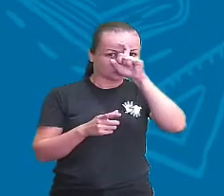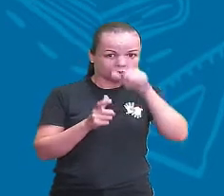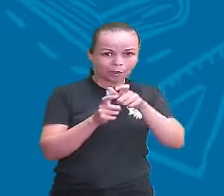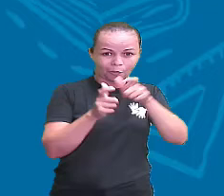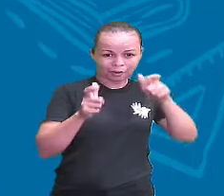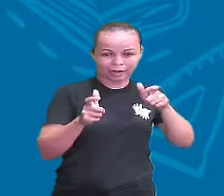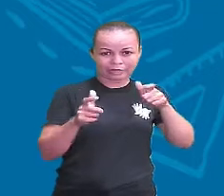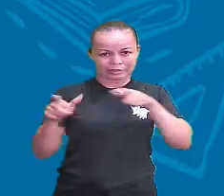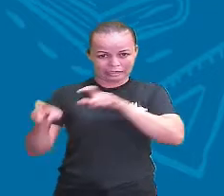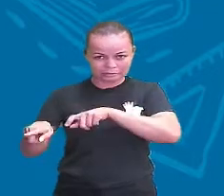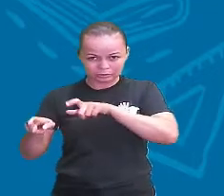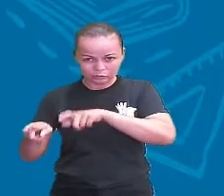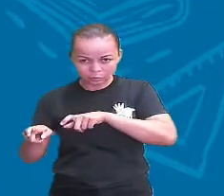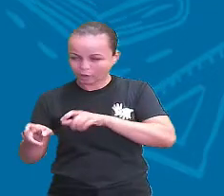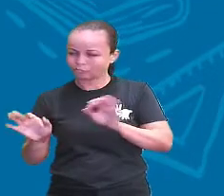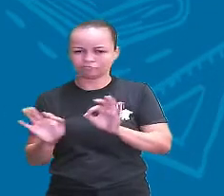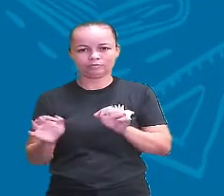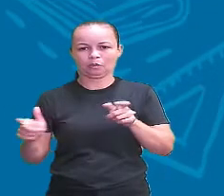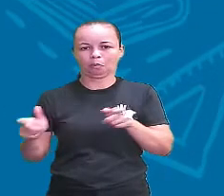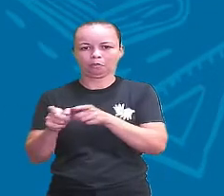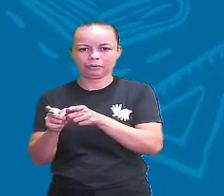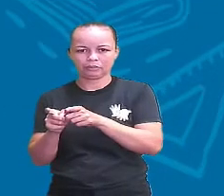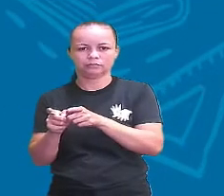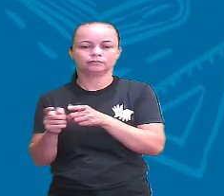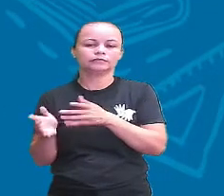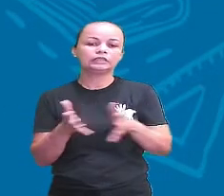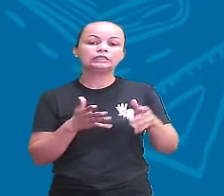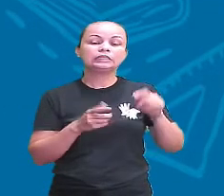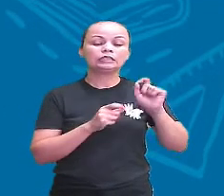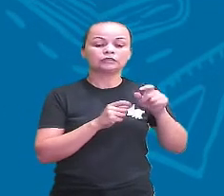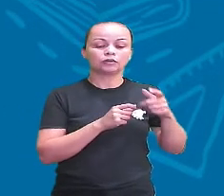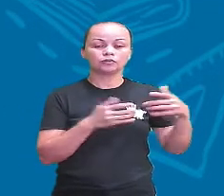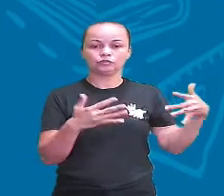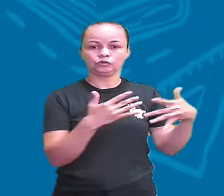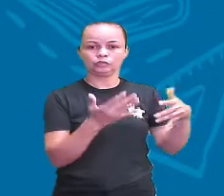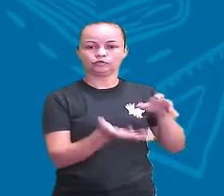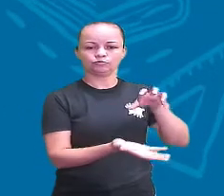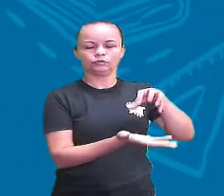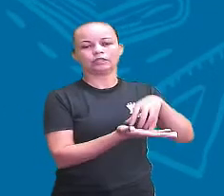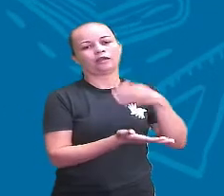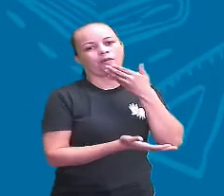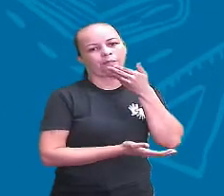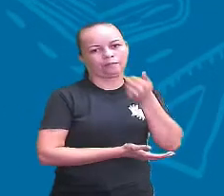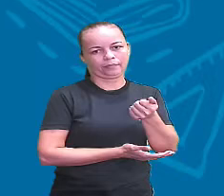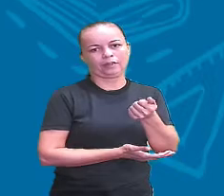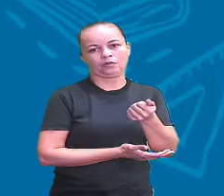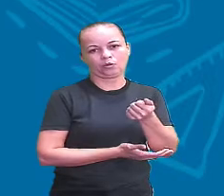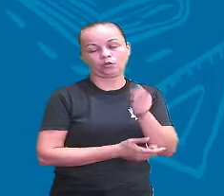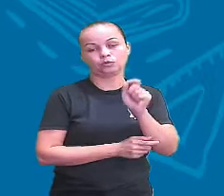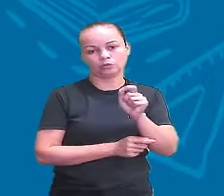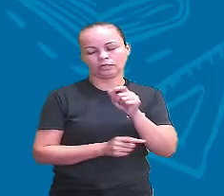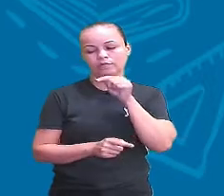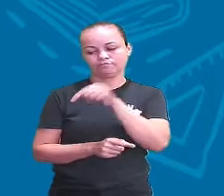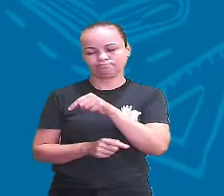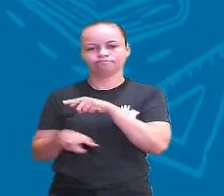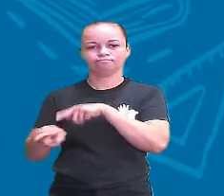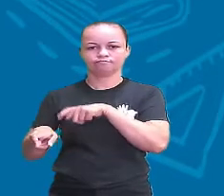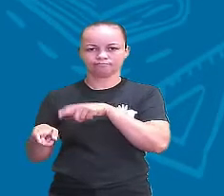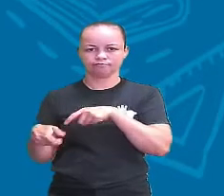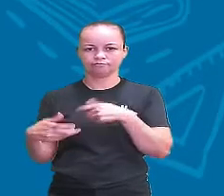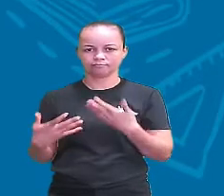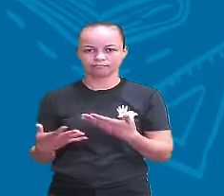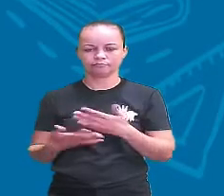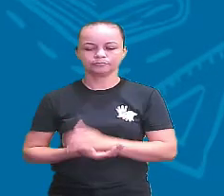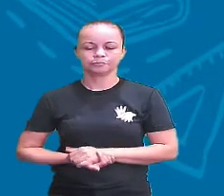de qualidade de vida e do que você procura nos grandes centros é melhor do que na zona rural, tá